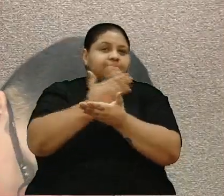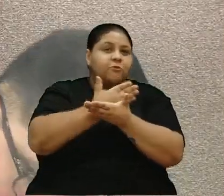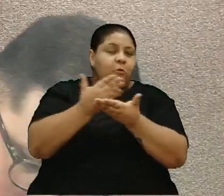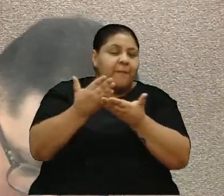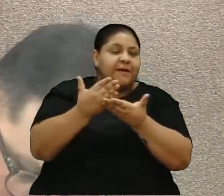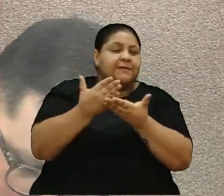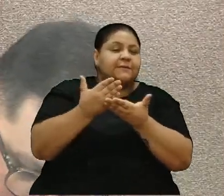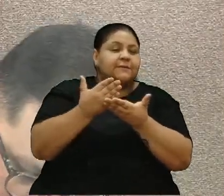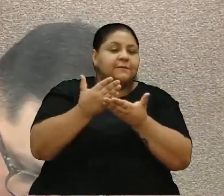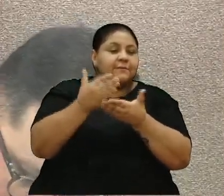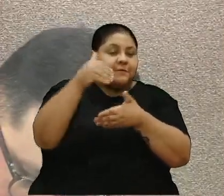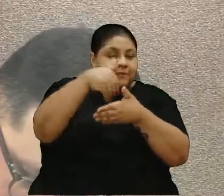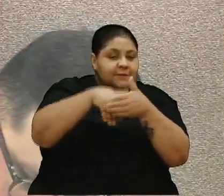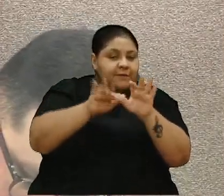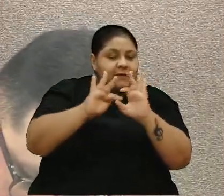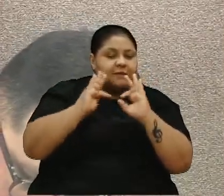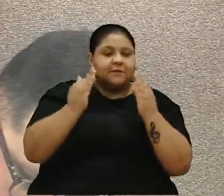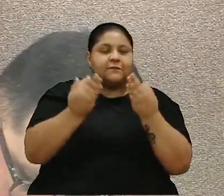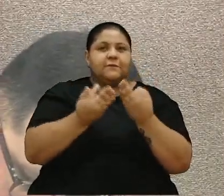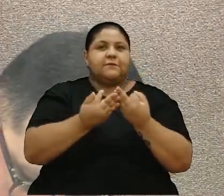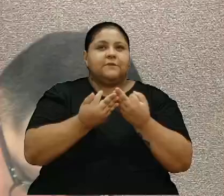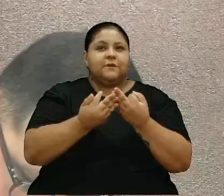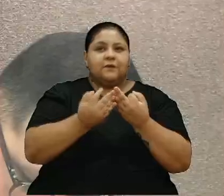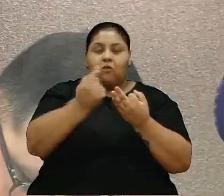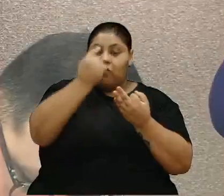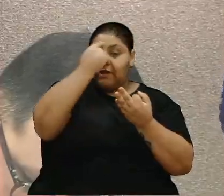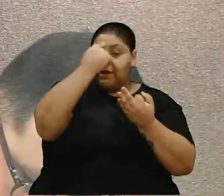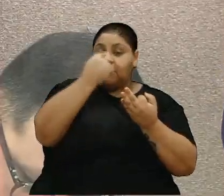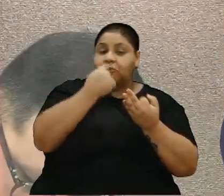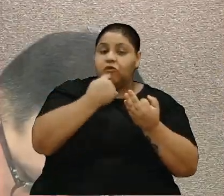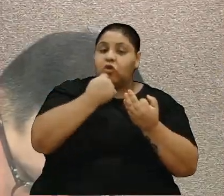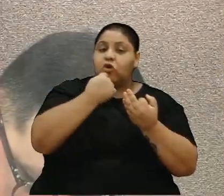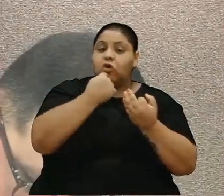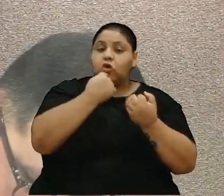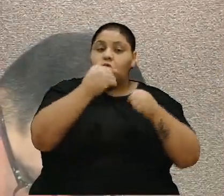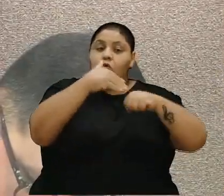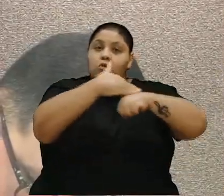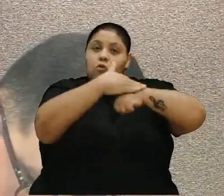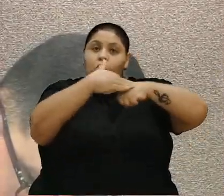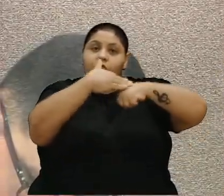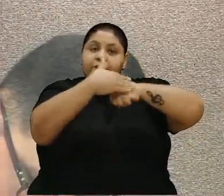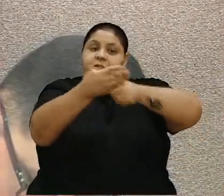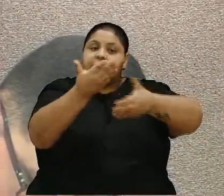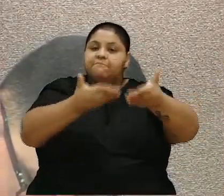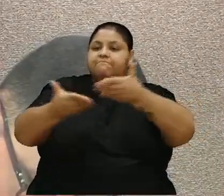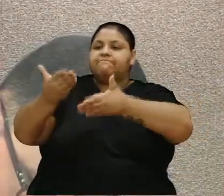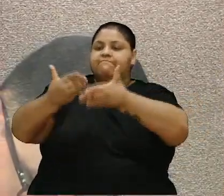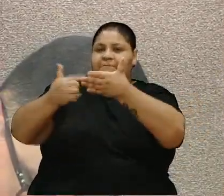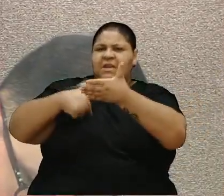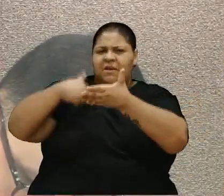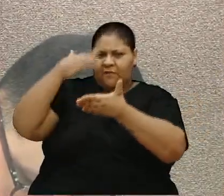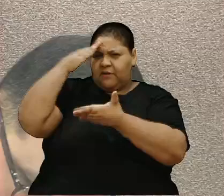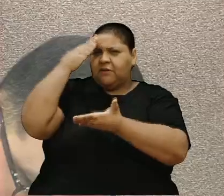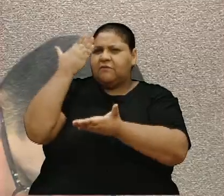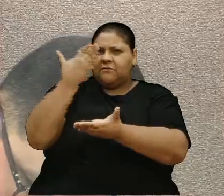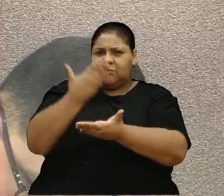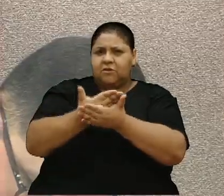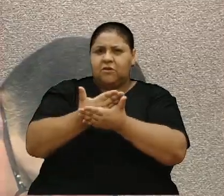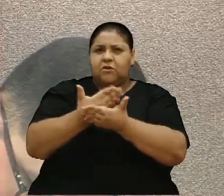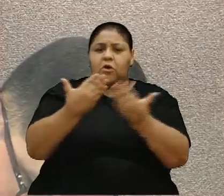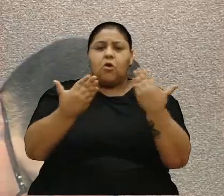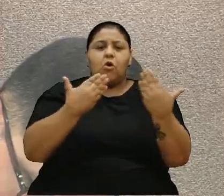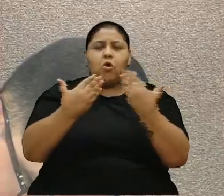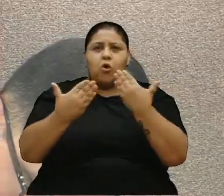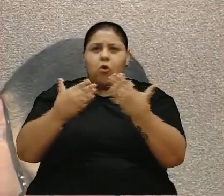também. Cabe às famílias identificarem, conversarem mais entre si, que eu acredito que com o diálogo a gente